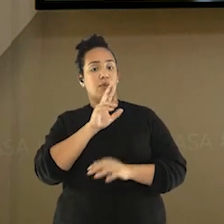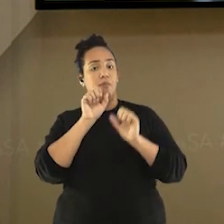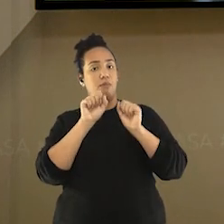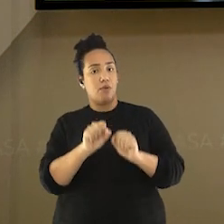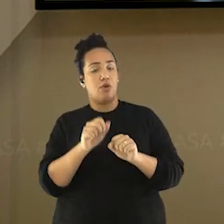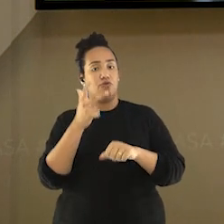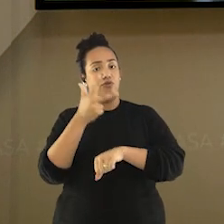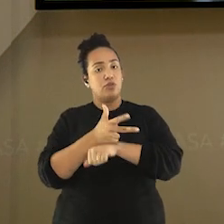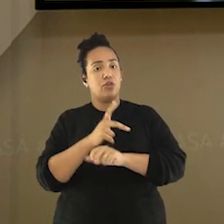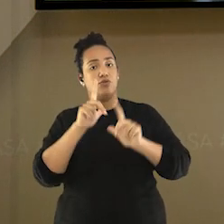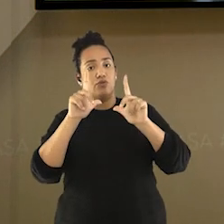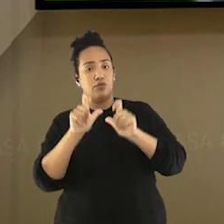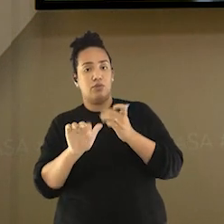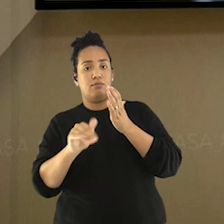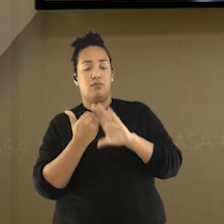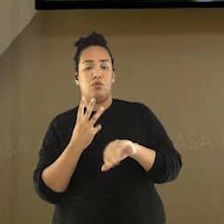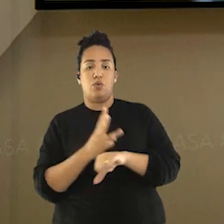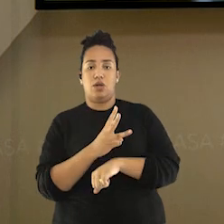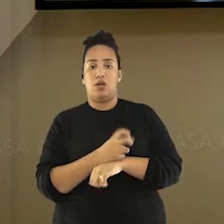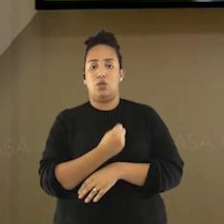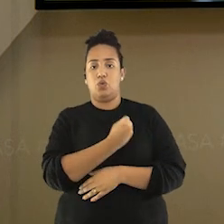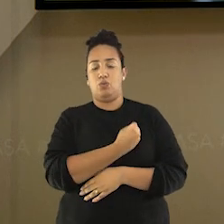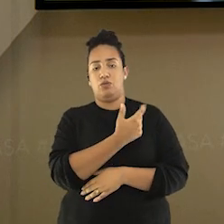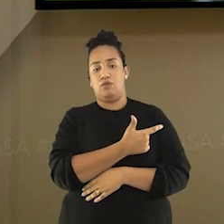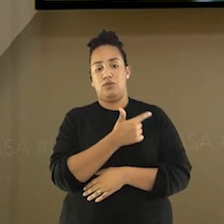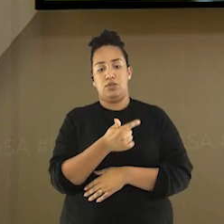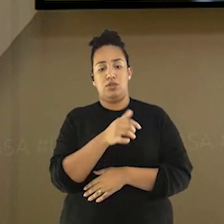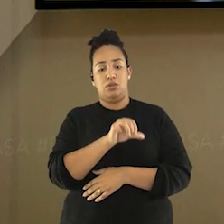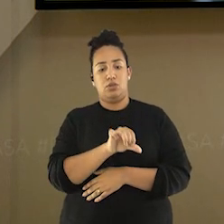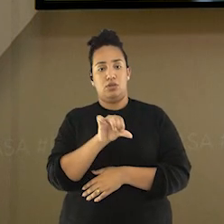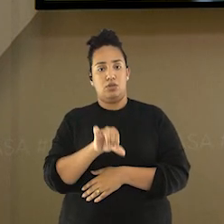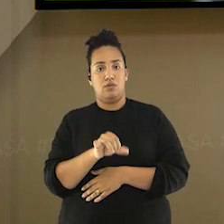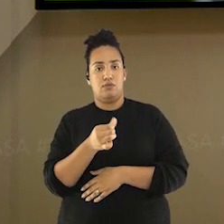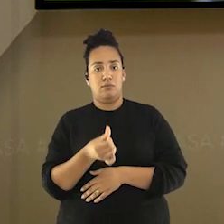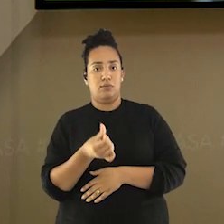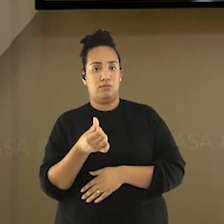para o nosso WhatsApp. Tá? O código é 27, número é